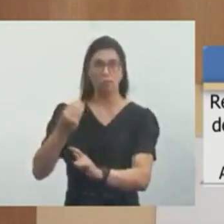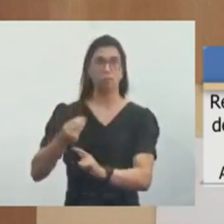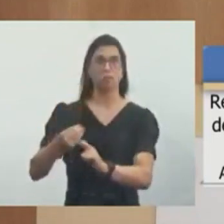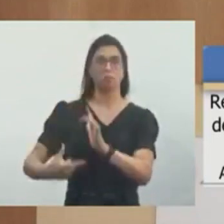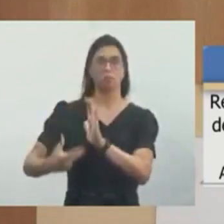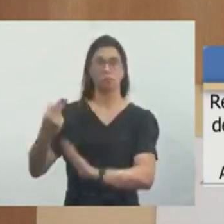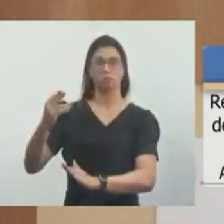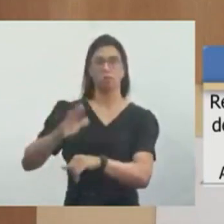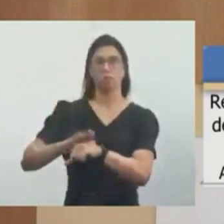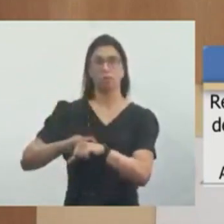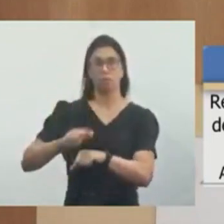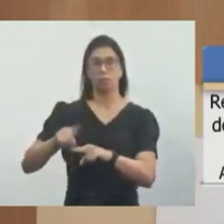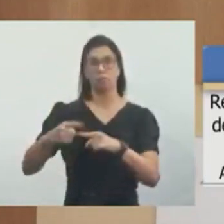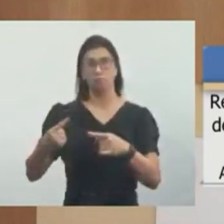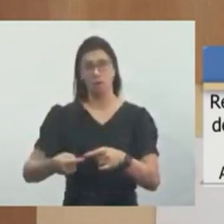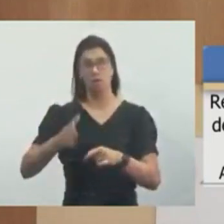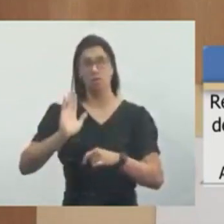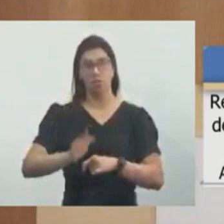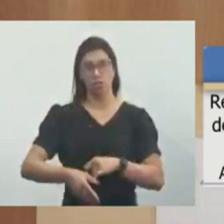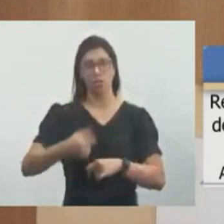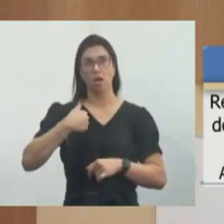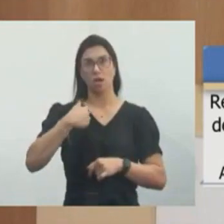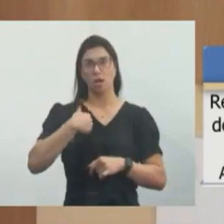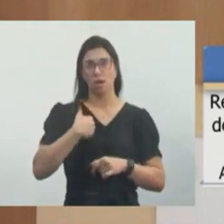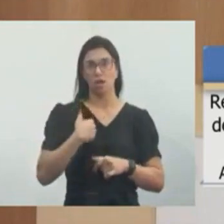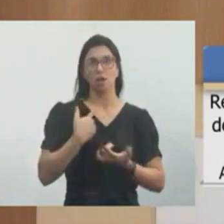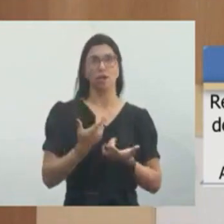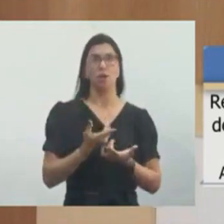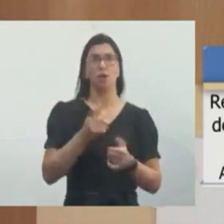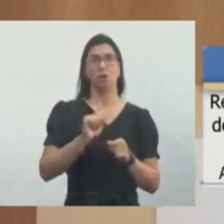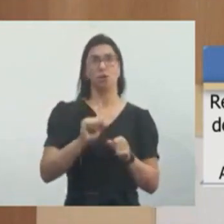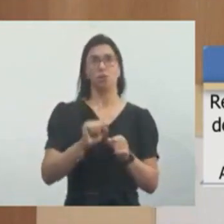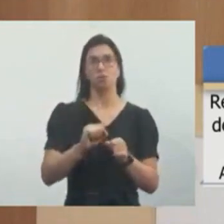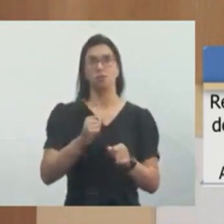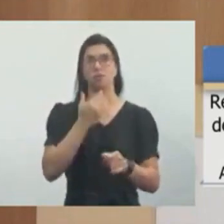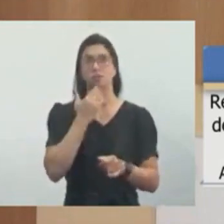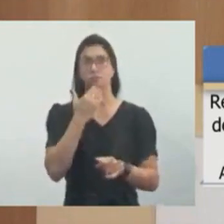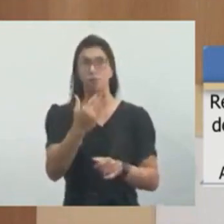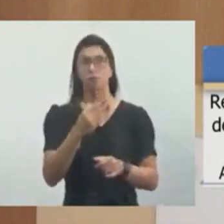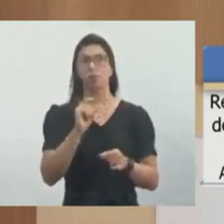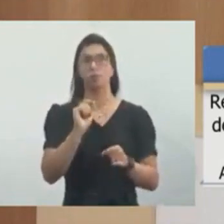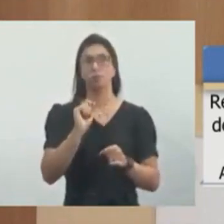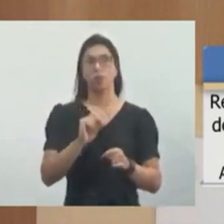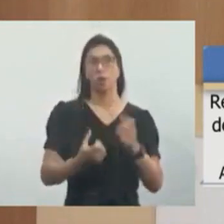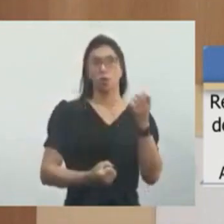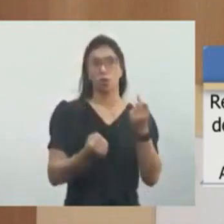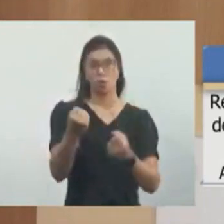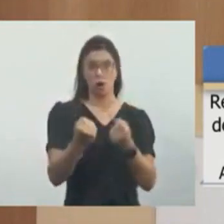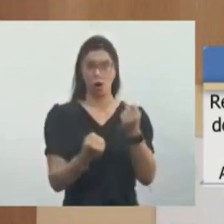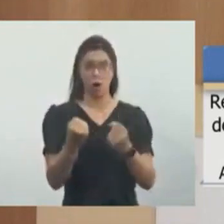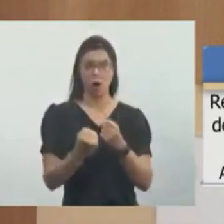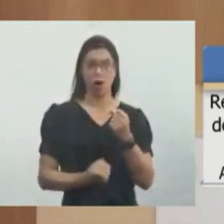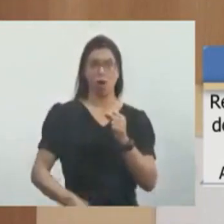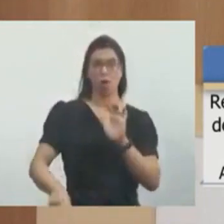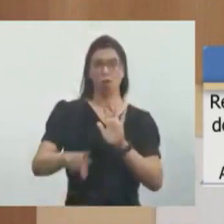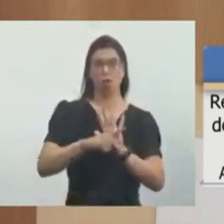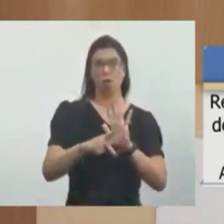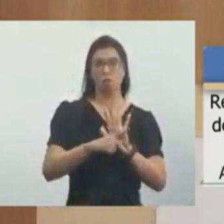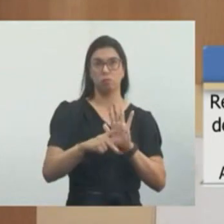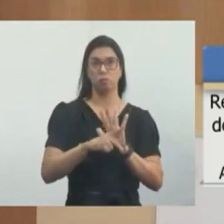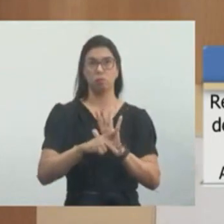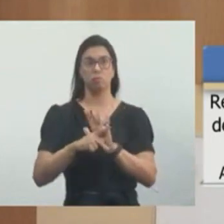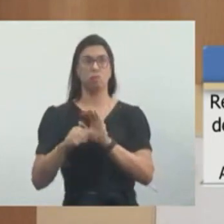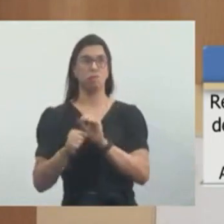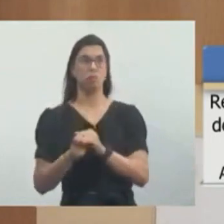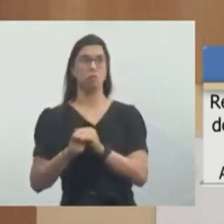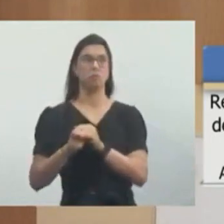foi sugerido aqui em Jacareí, né, eu já sugeri a presença também de um castramóvel, para esse castramóvel se deslocar até a